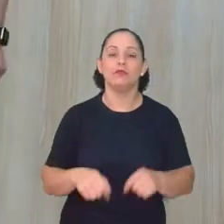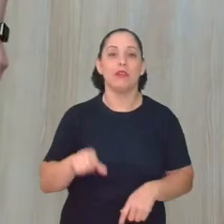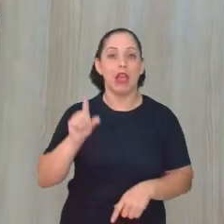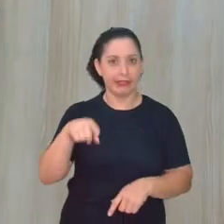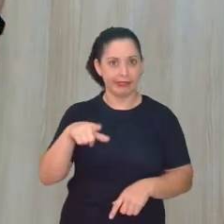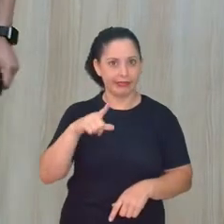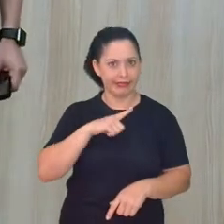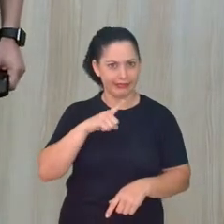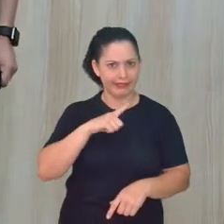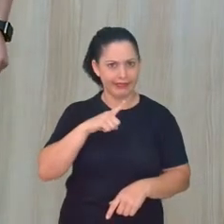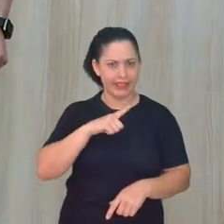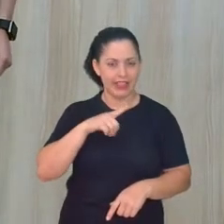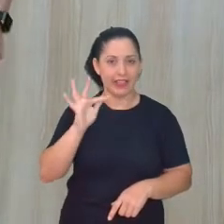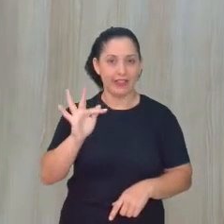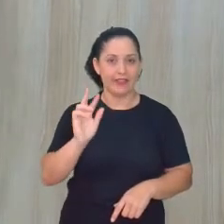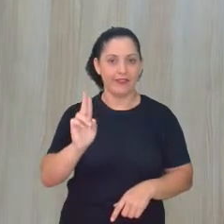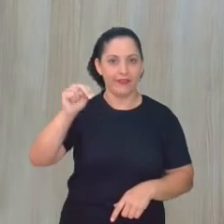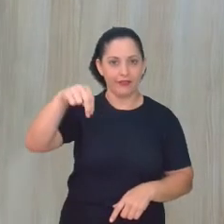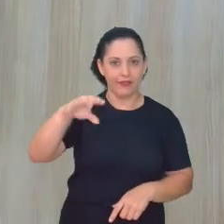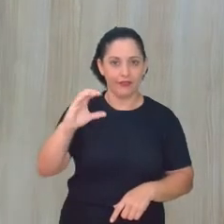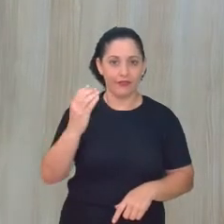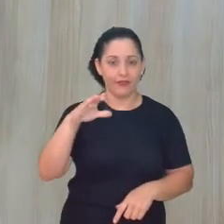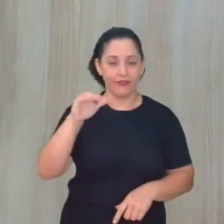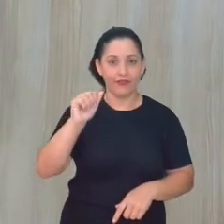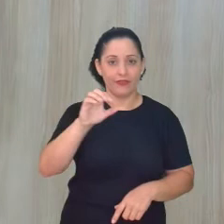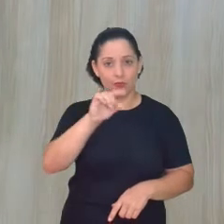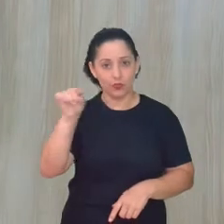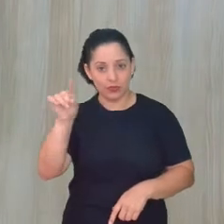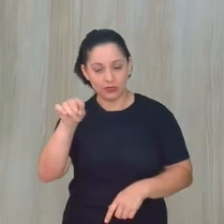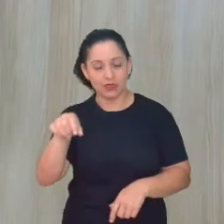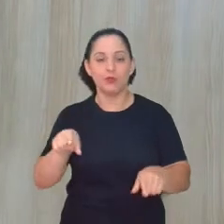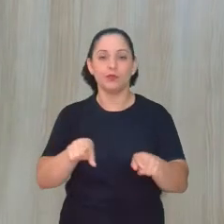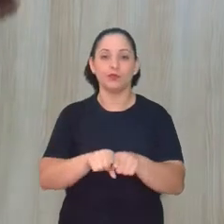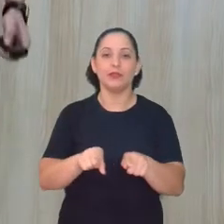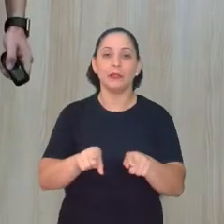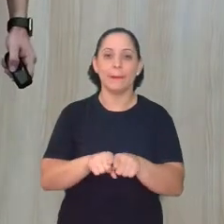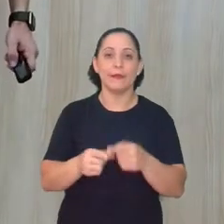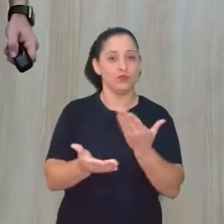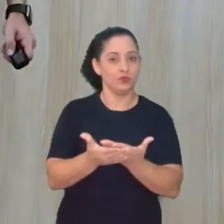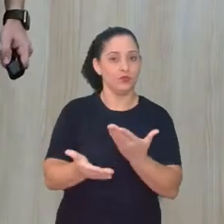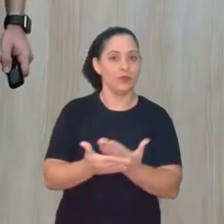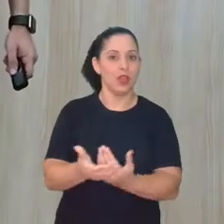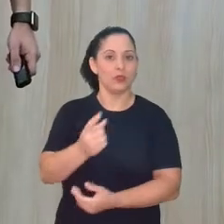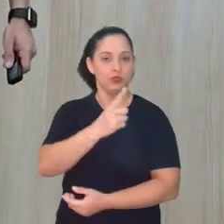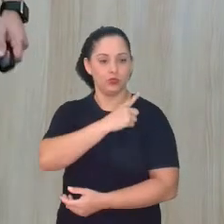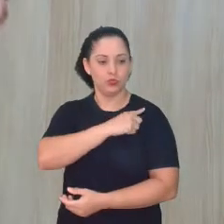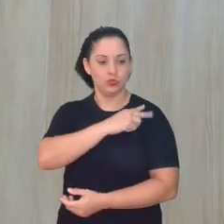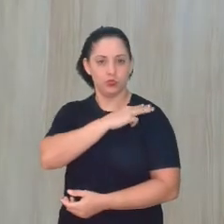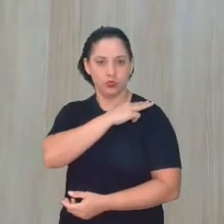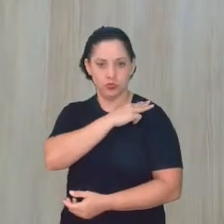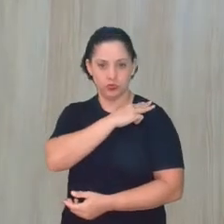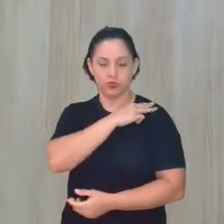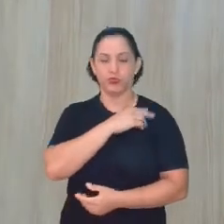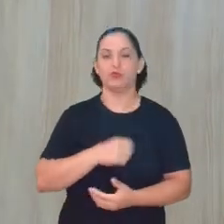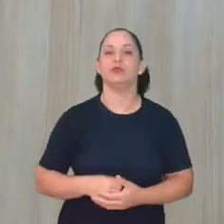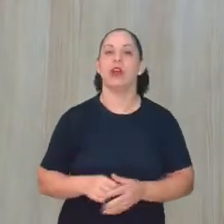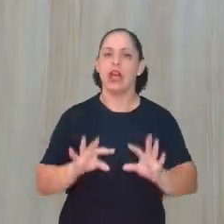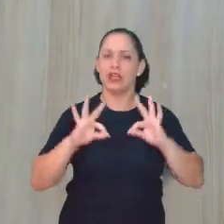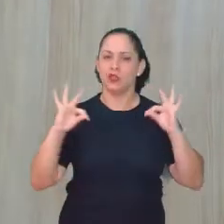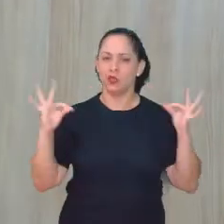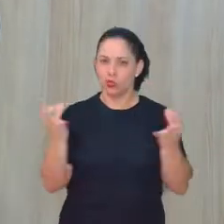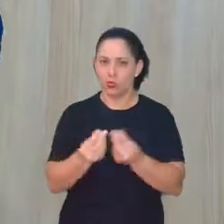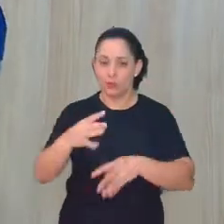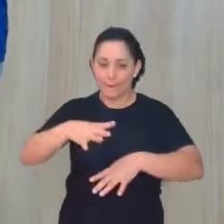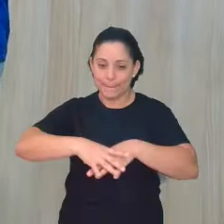que a gente já começa a ver no nono ano e principalmente no ensino médio. Então, para que você veja aí que está tudo